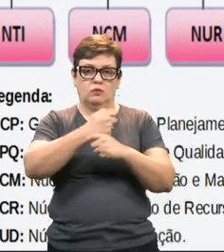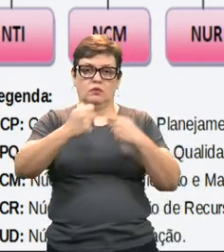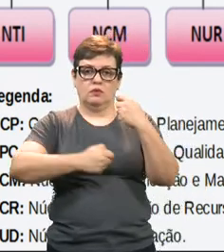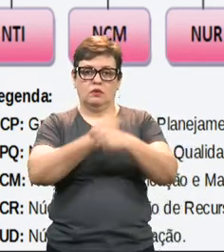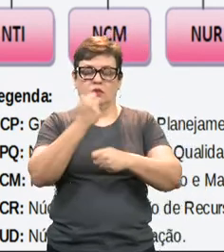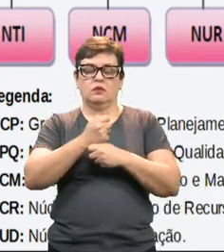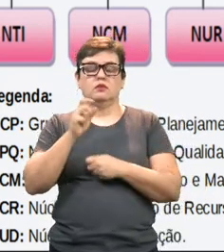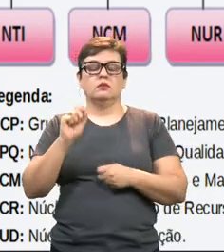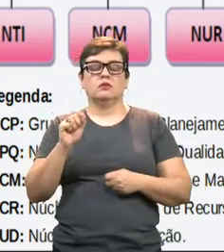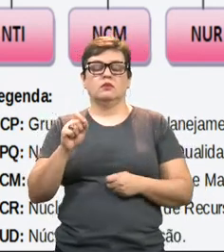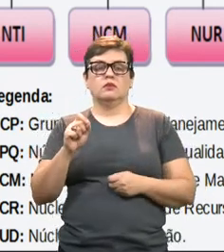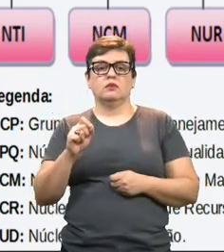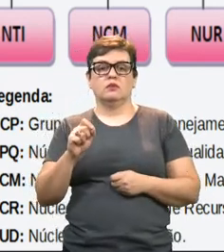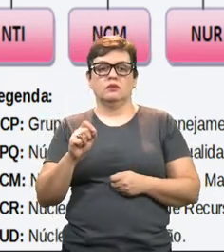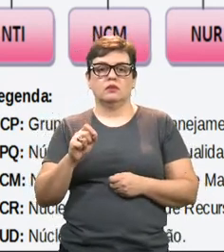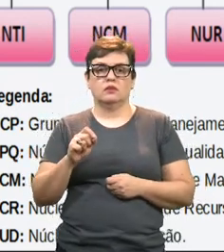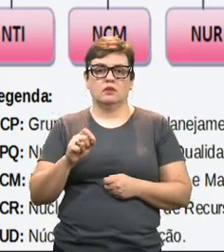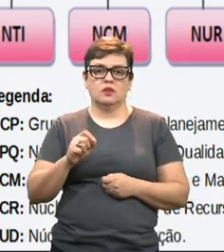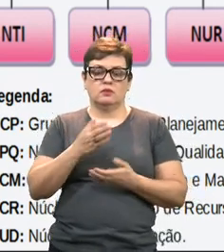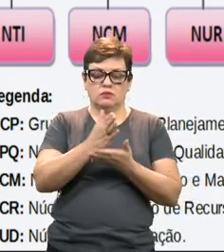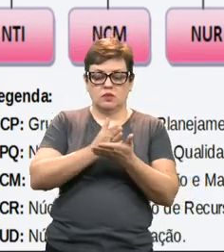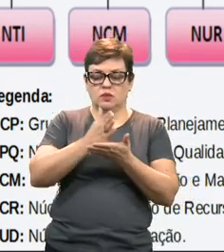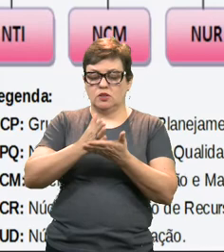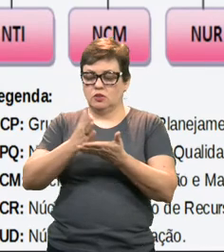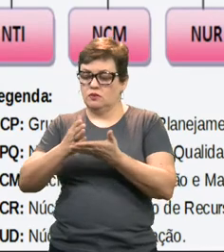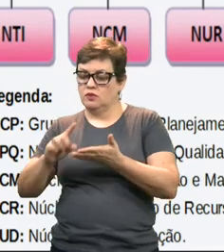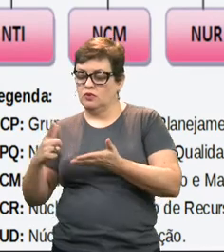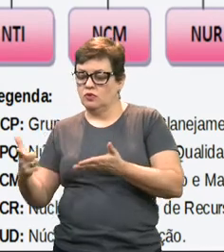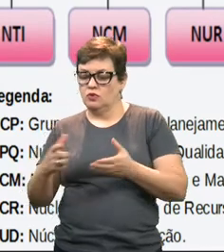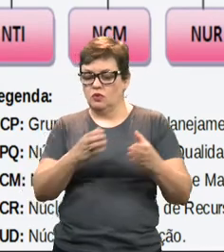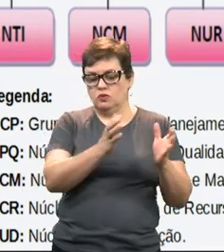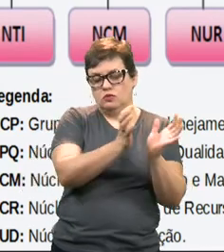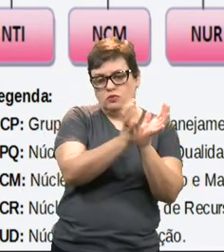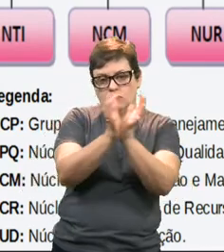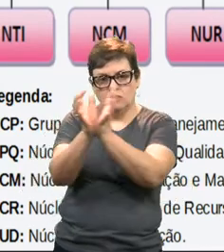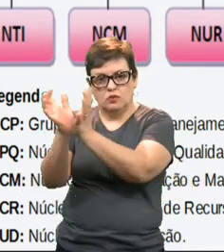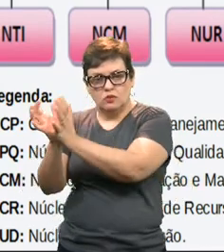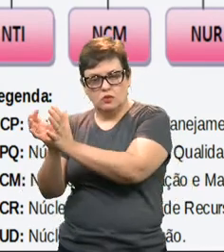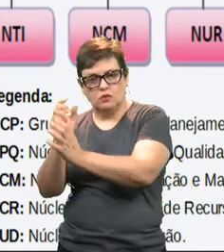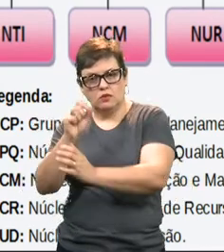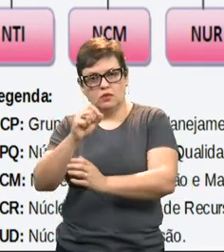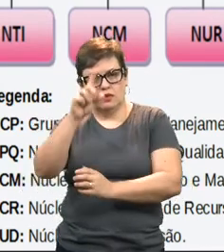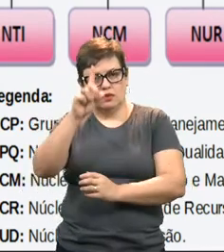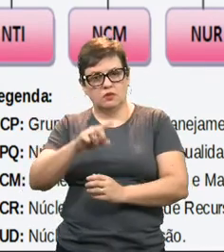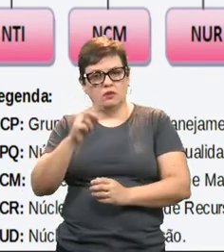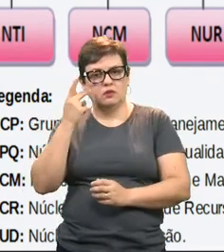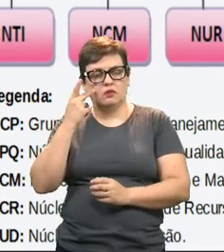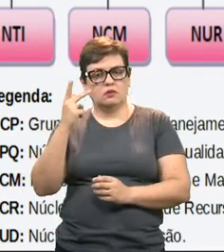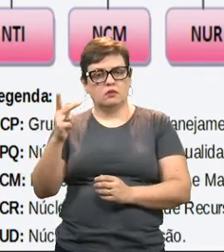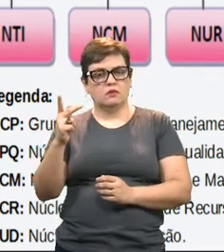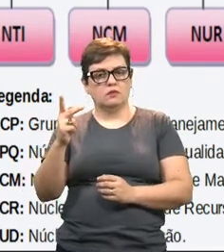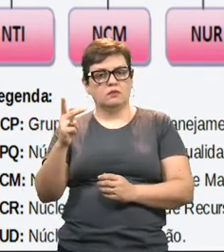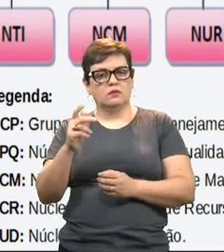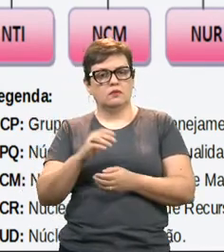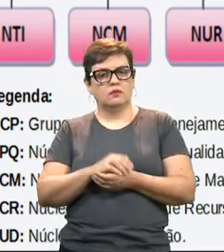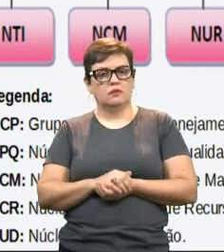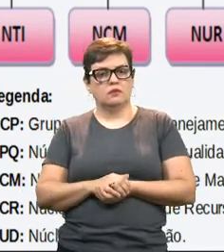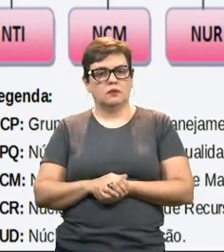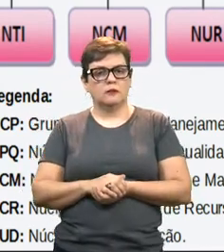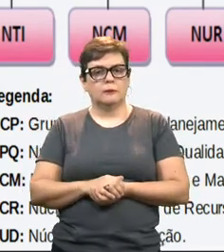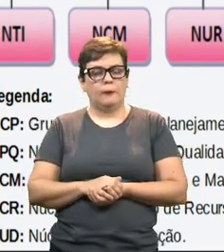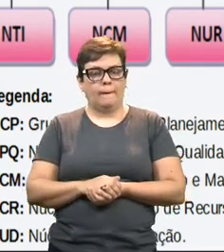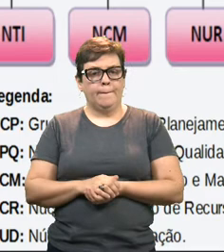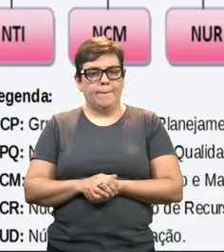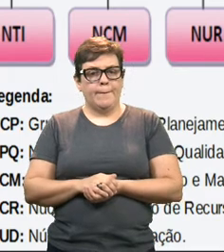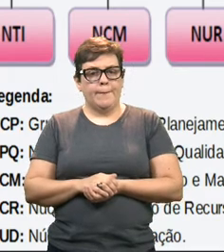que se subdivide em outros núcleos, que são voltados, né, ao núcleo,